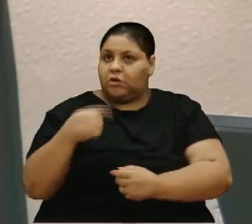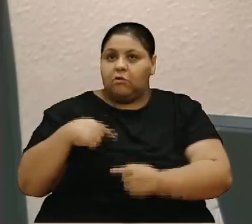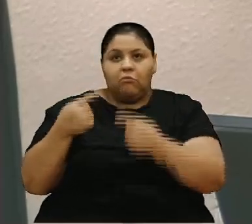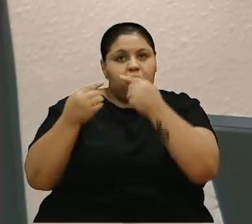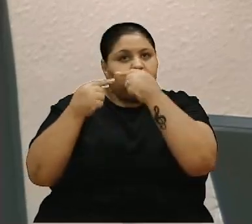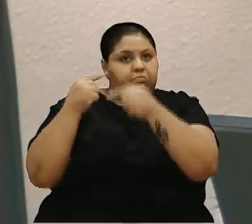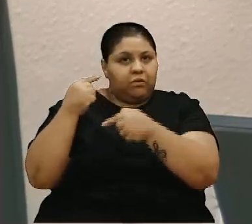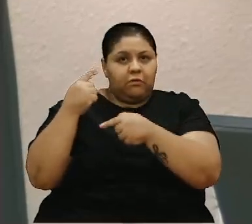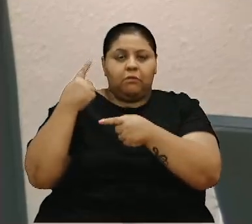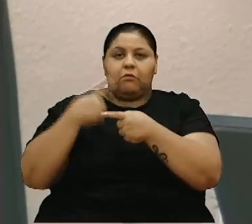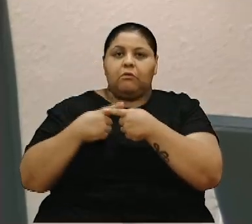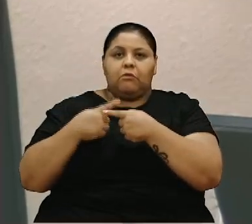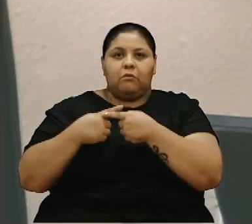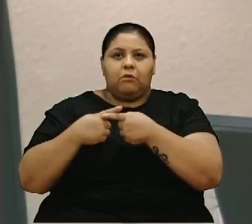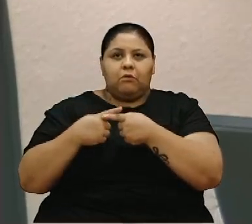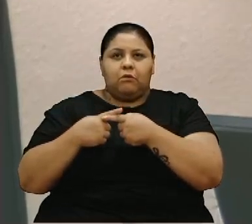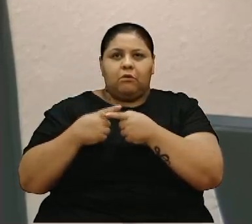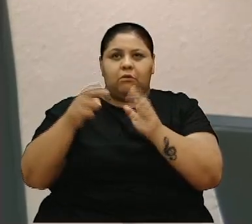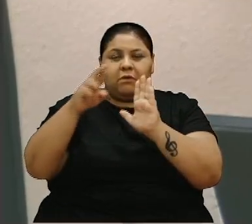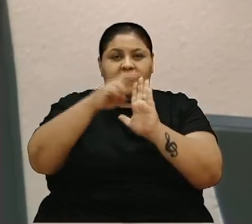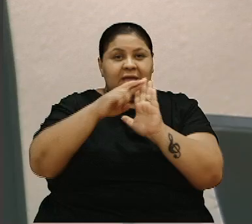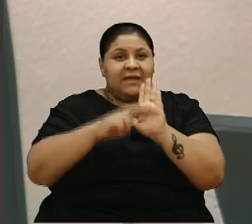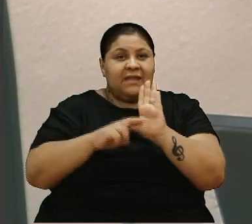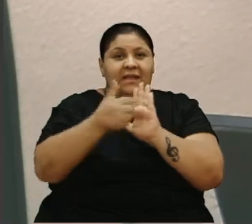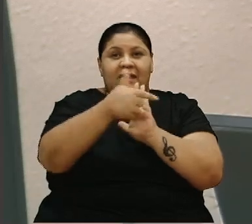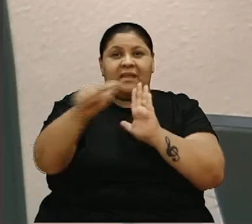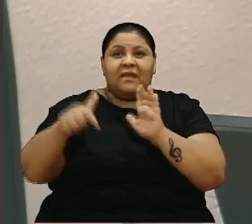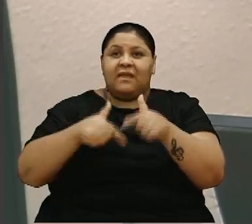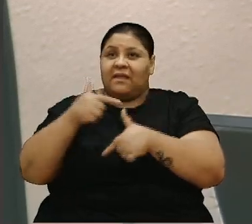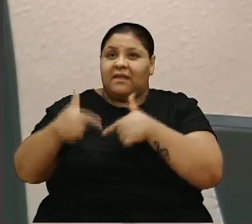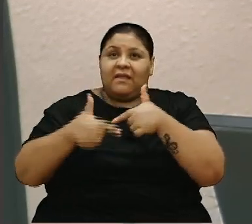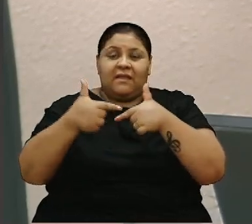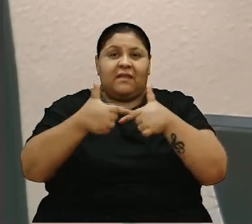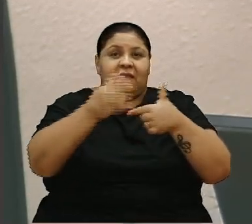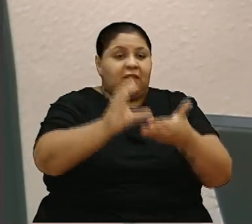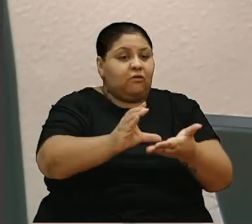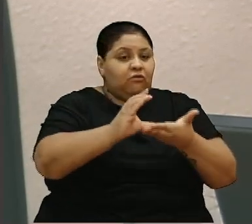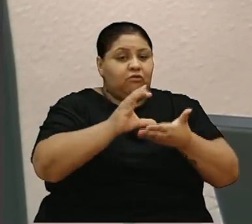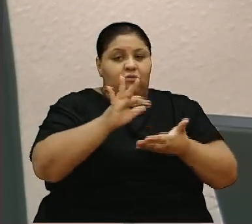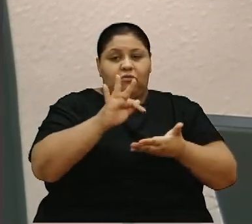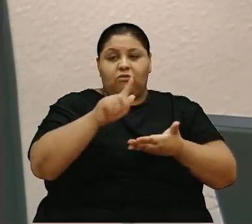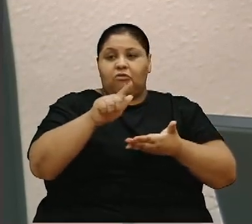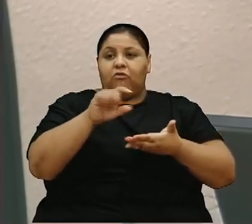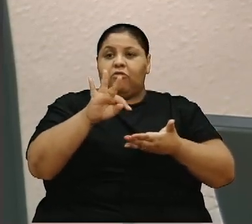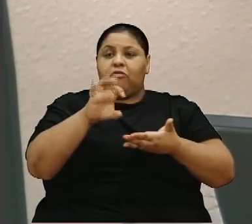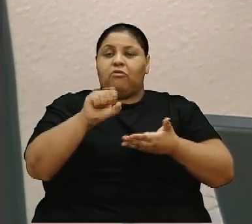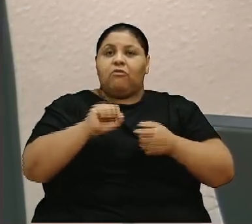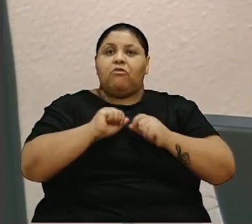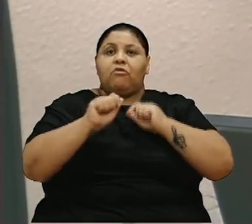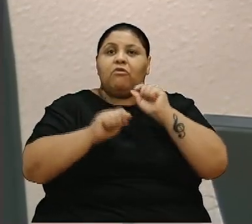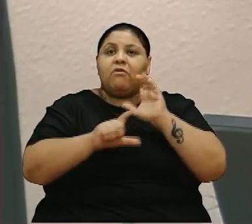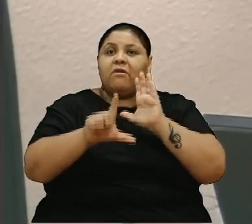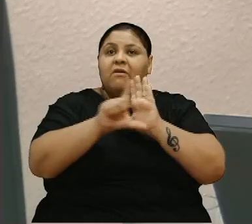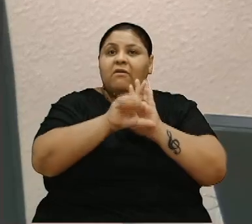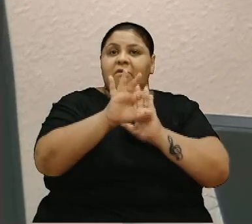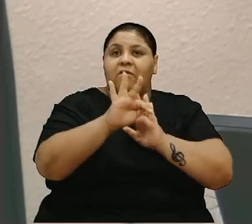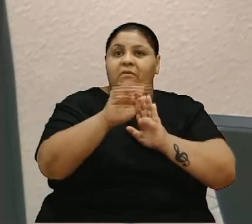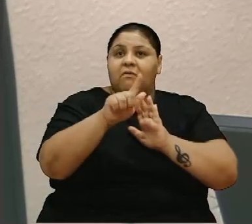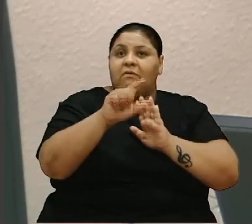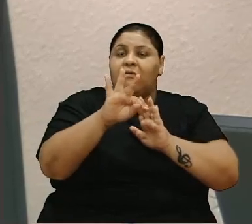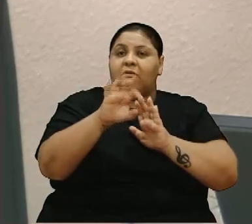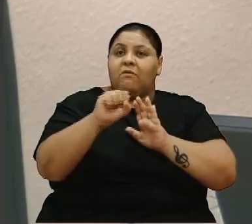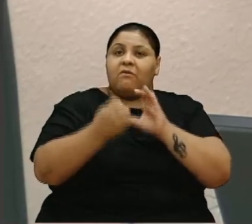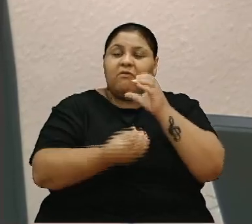do senhor, porque a previsão na norma é outra. O trabalhador não recebe o FGTS, né? O que acontece? A lei do FGTS foi criada